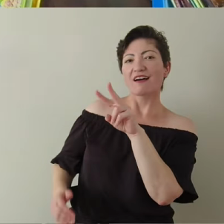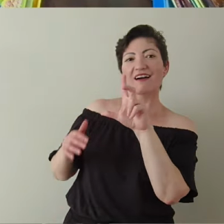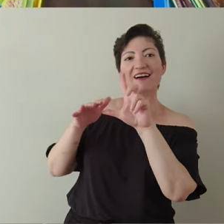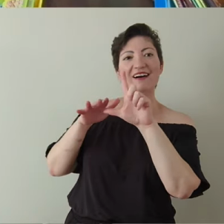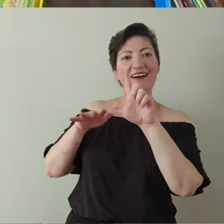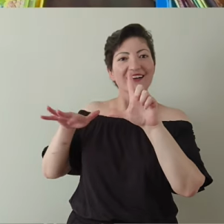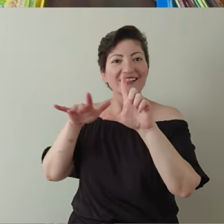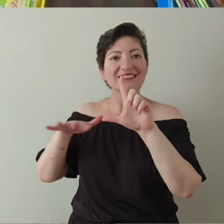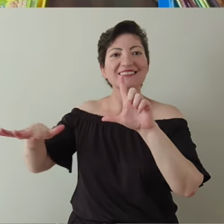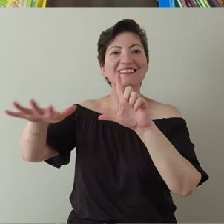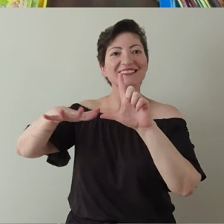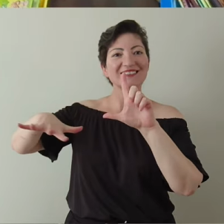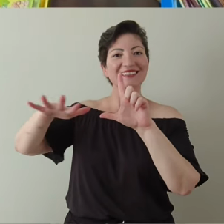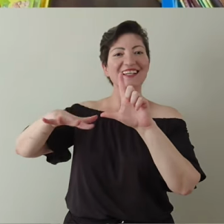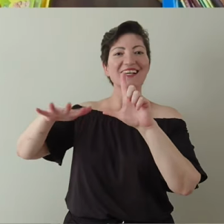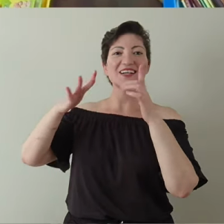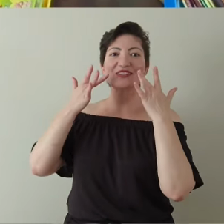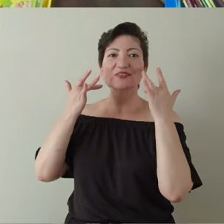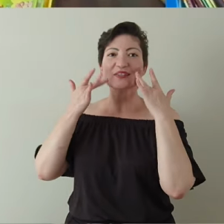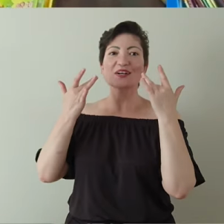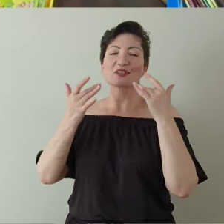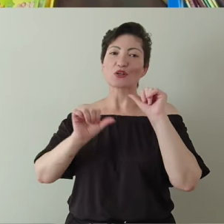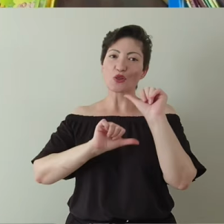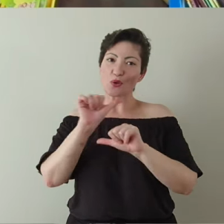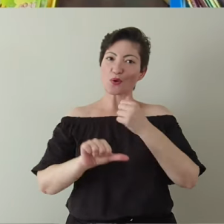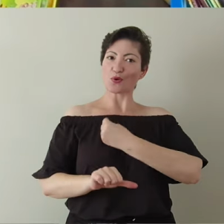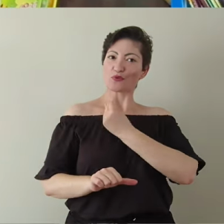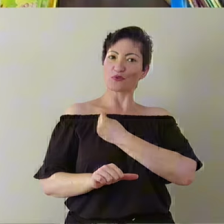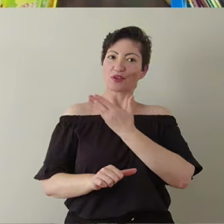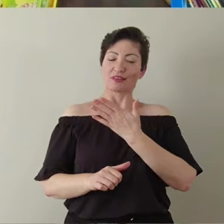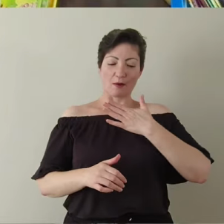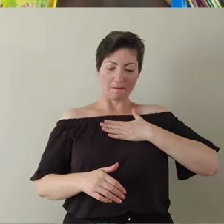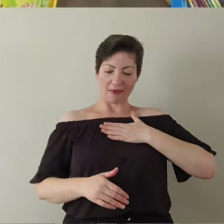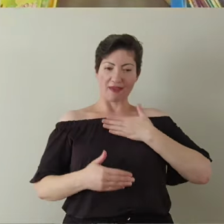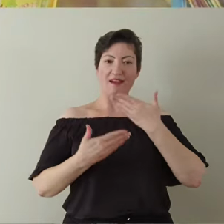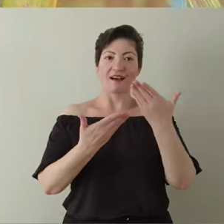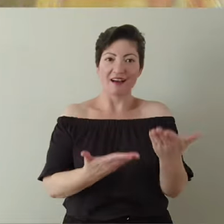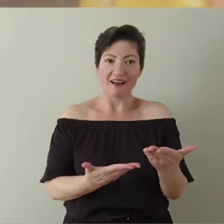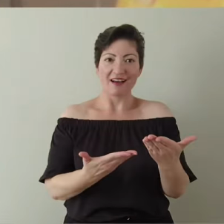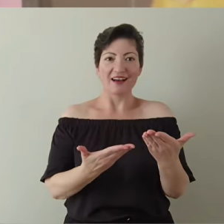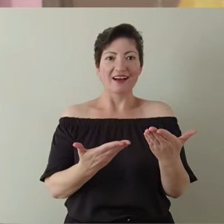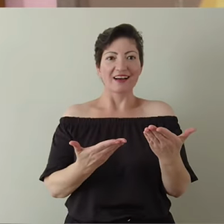Então, isso mudou a vida deles, mudou a minha vida, mudou a vida do bando.